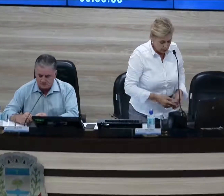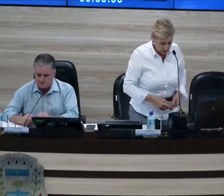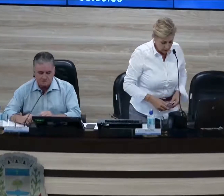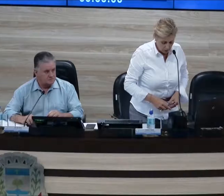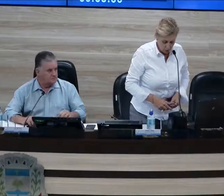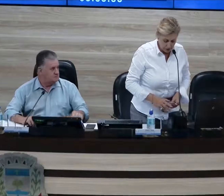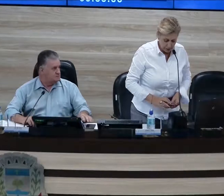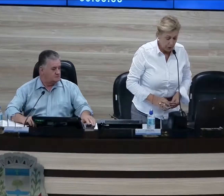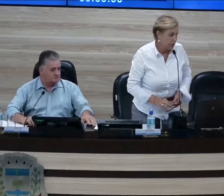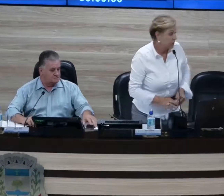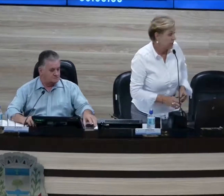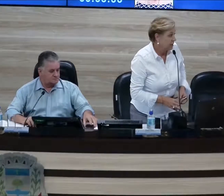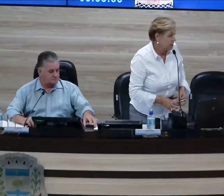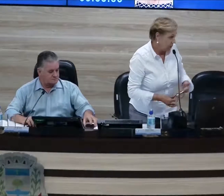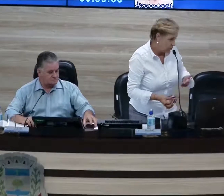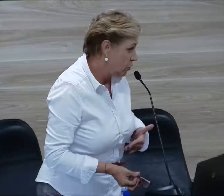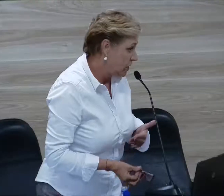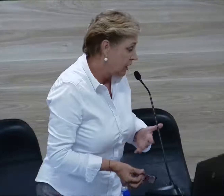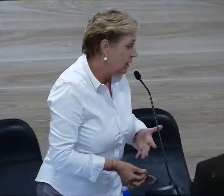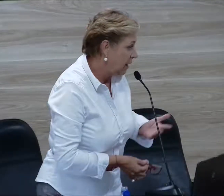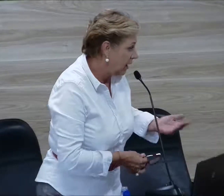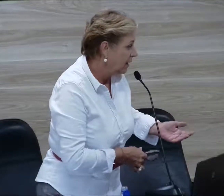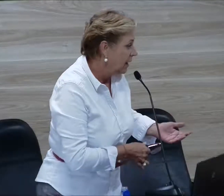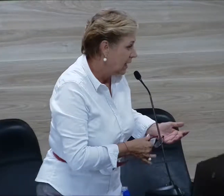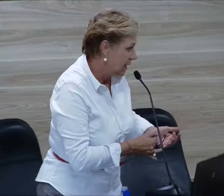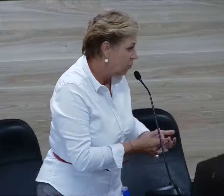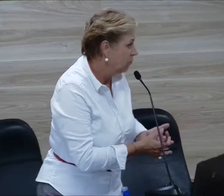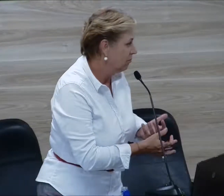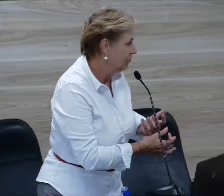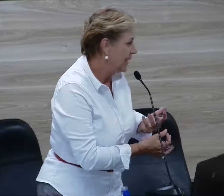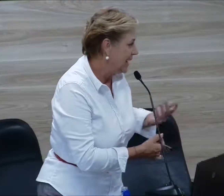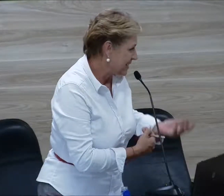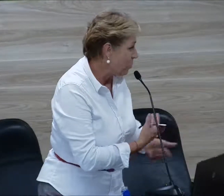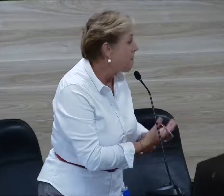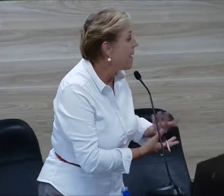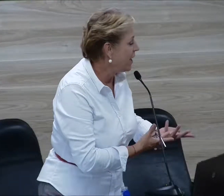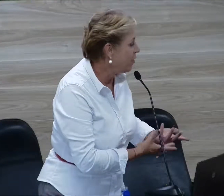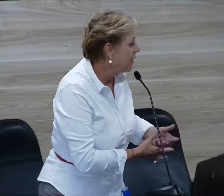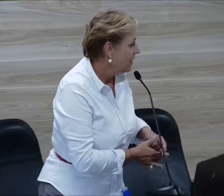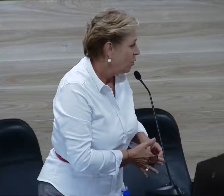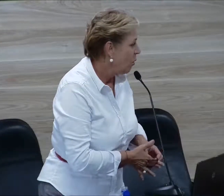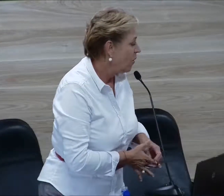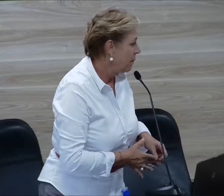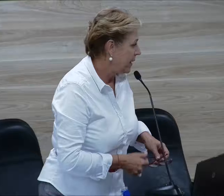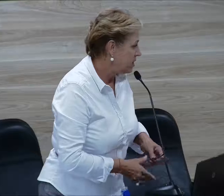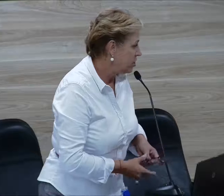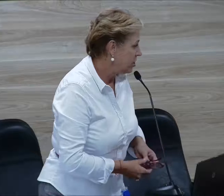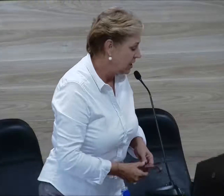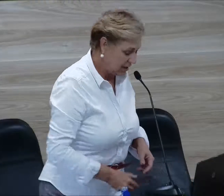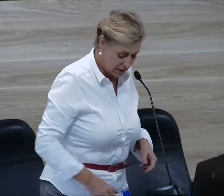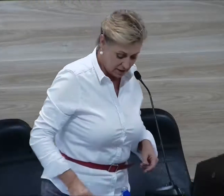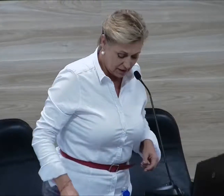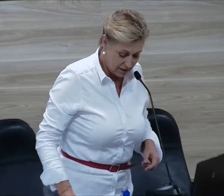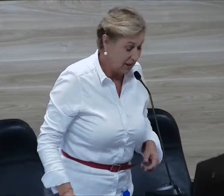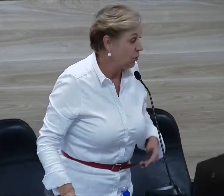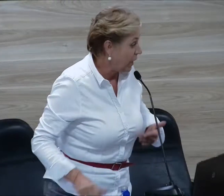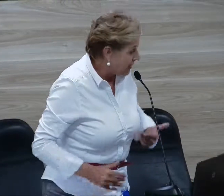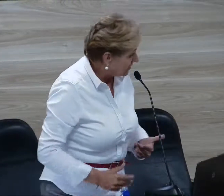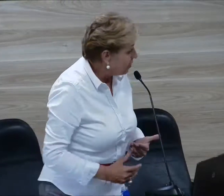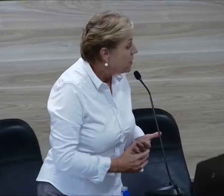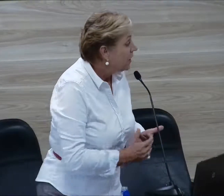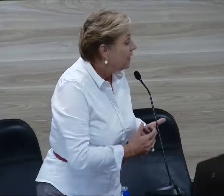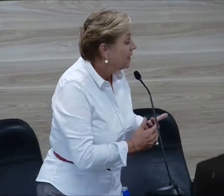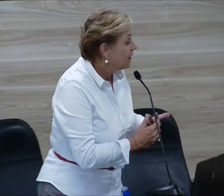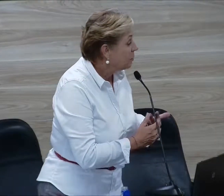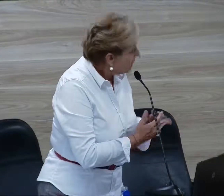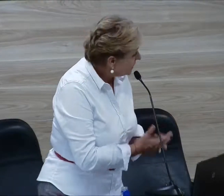eu puder contribuir. Tenho certeza que muitos aqui têm até uma ligação maior com a parte de